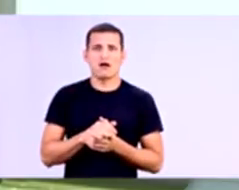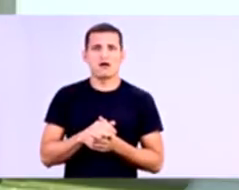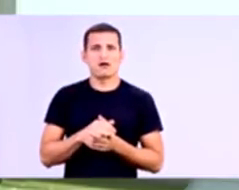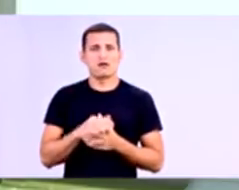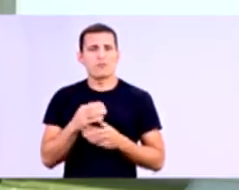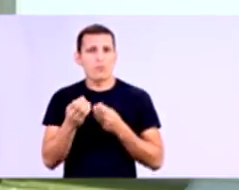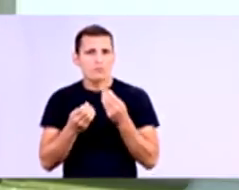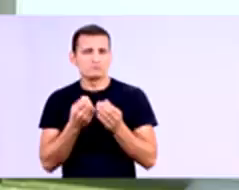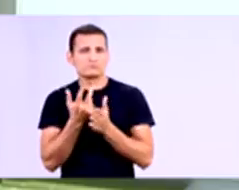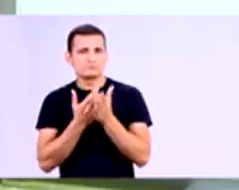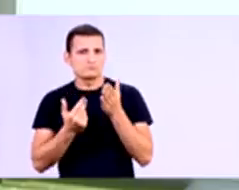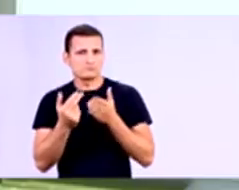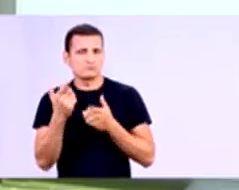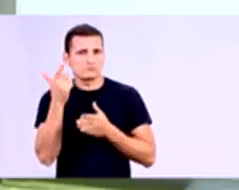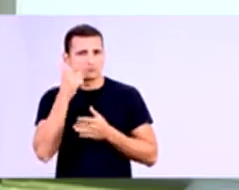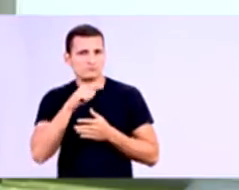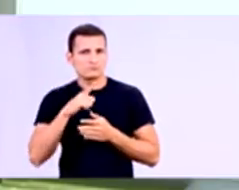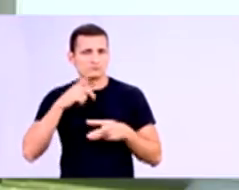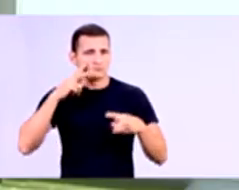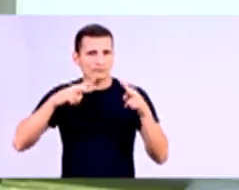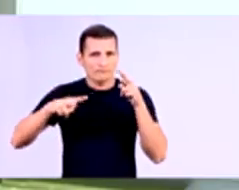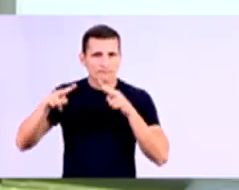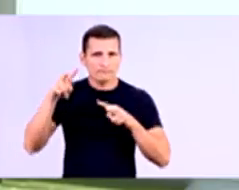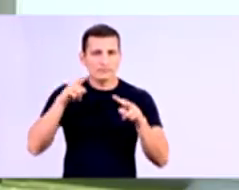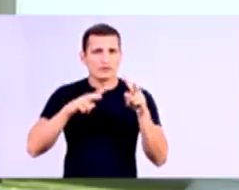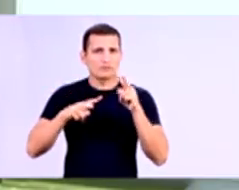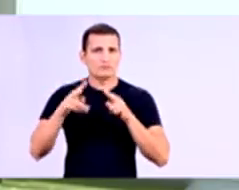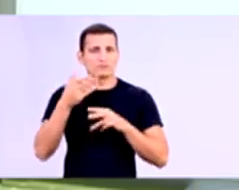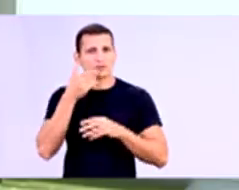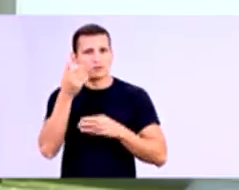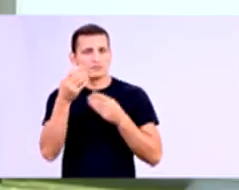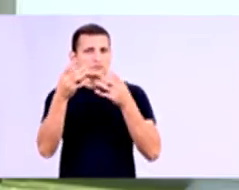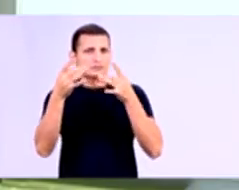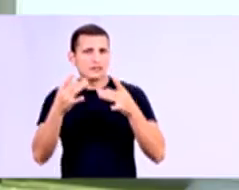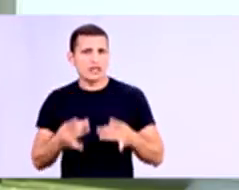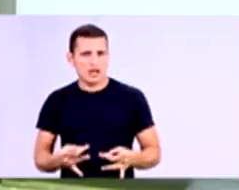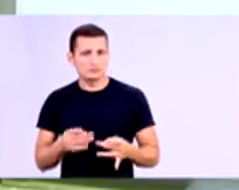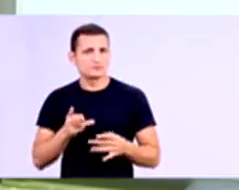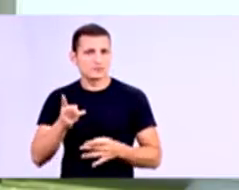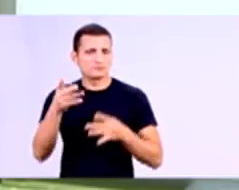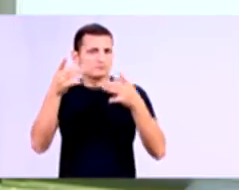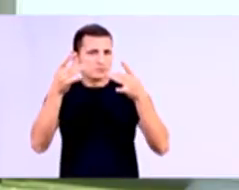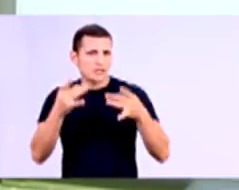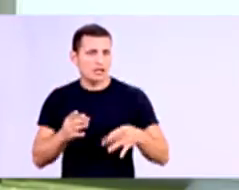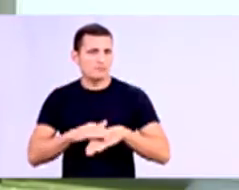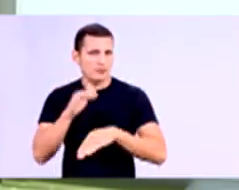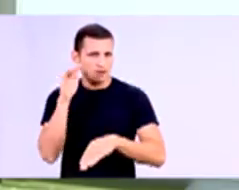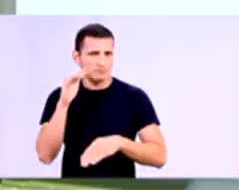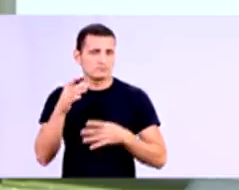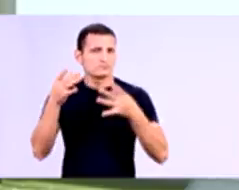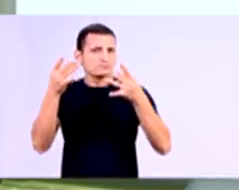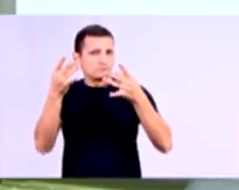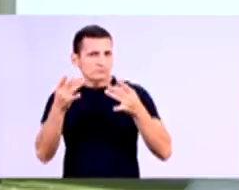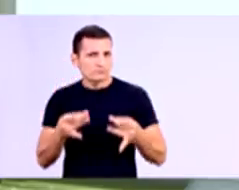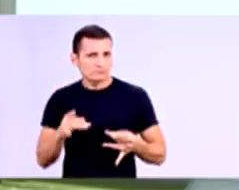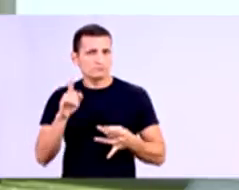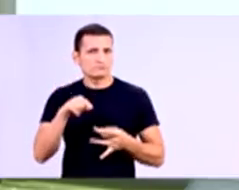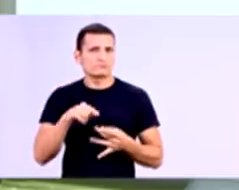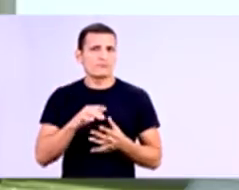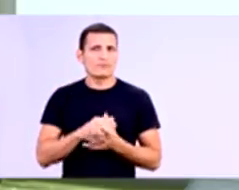definindo os diagramas, a gente vai conseguindo ter uma visão um pouco mais crítica, uma visão mais detalhada, sempre vai detalhando mais. E o detalhe é o